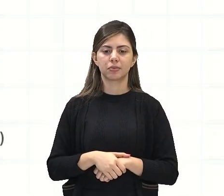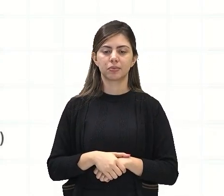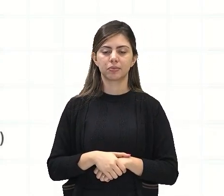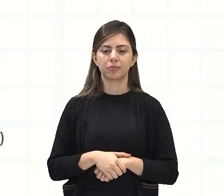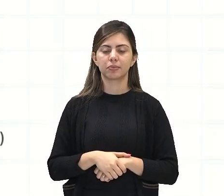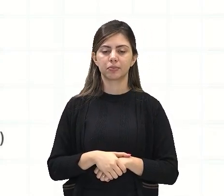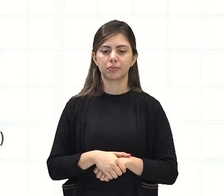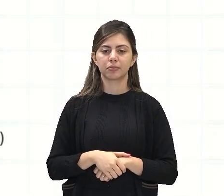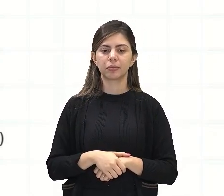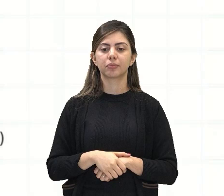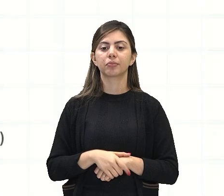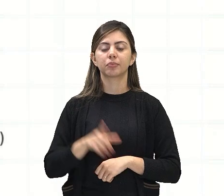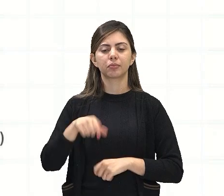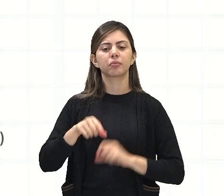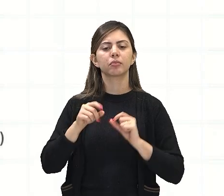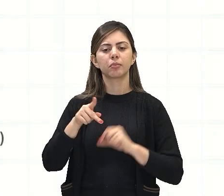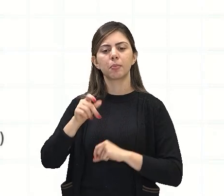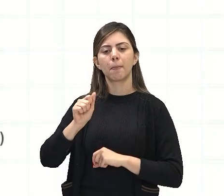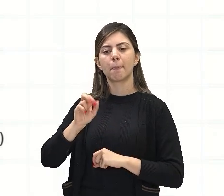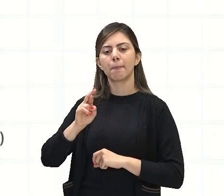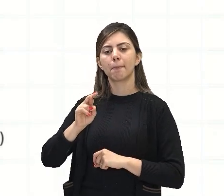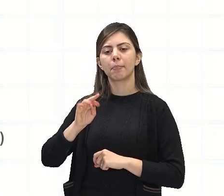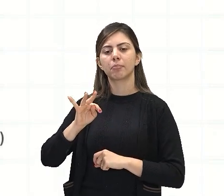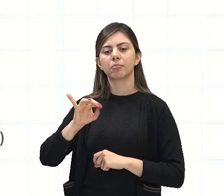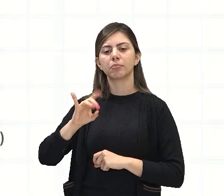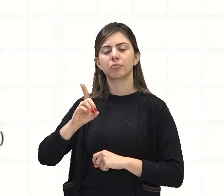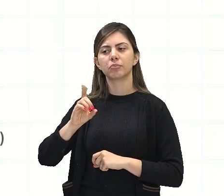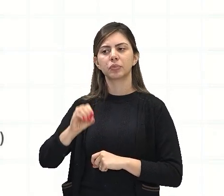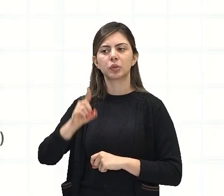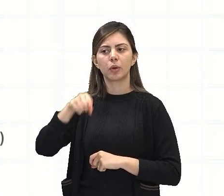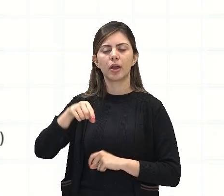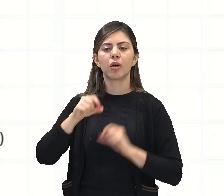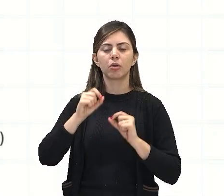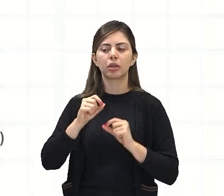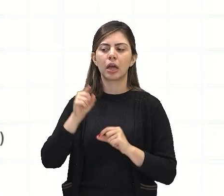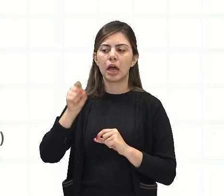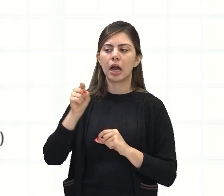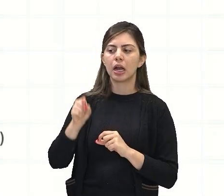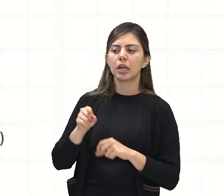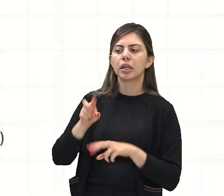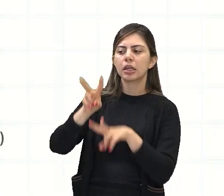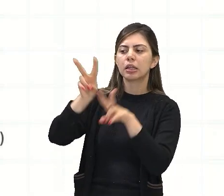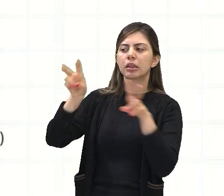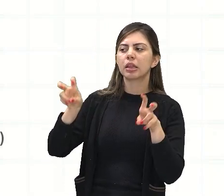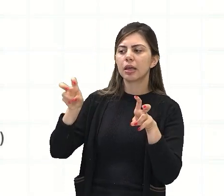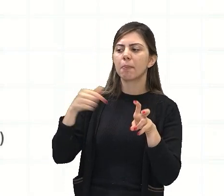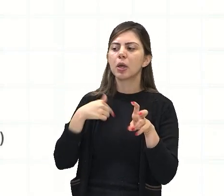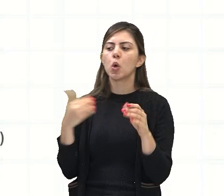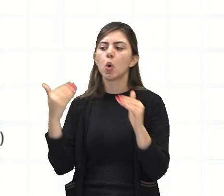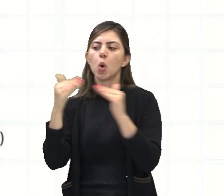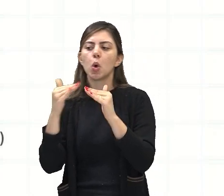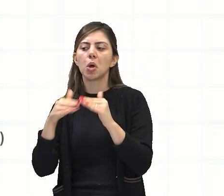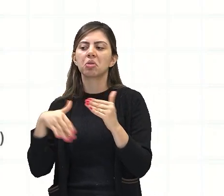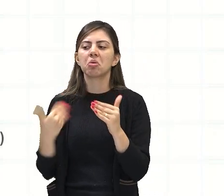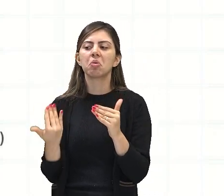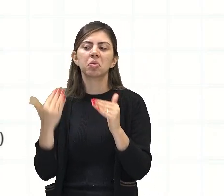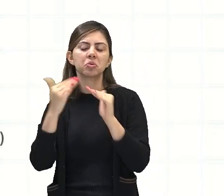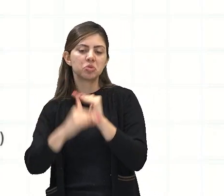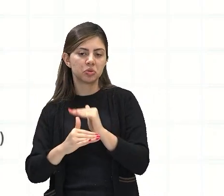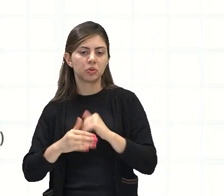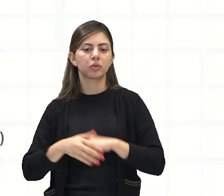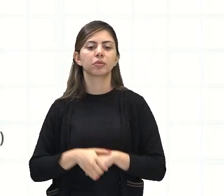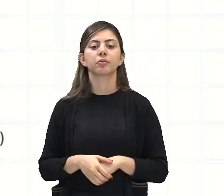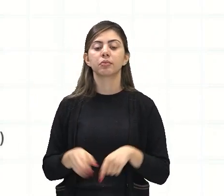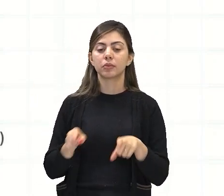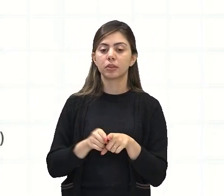partido político, você tomou uma posição em relação a algo, então é o partido. E também opinião